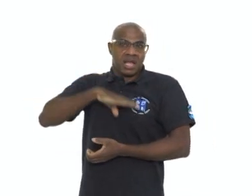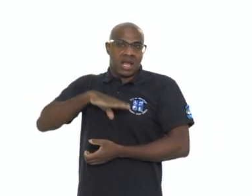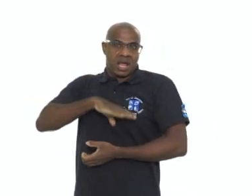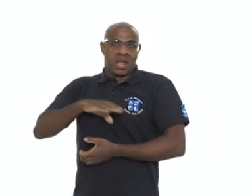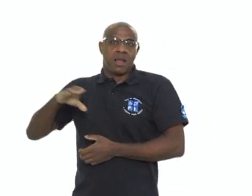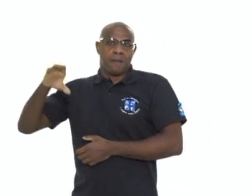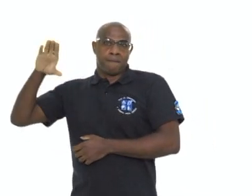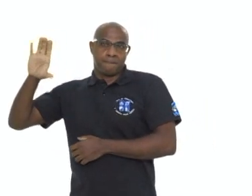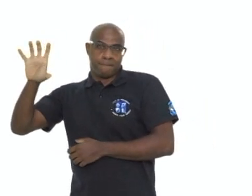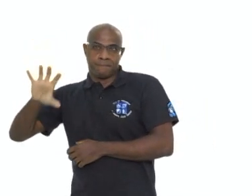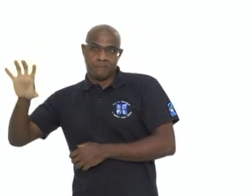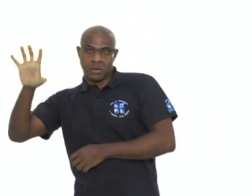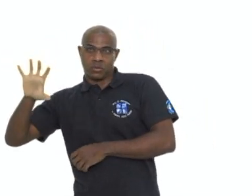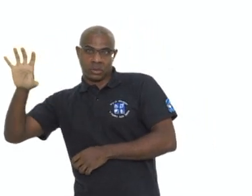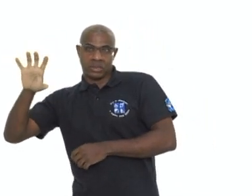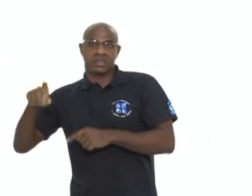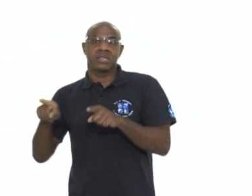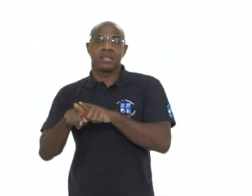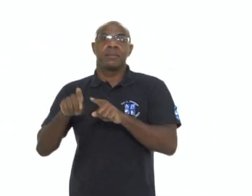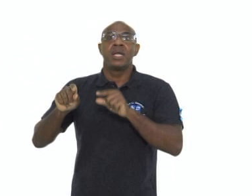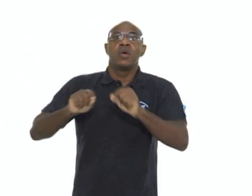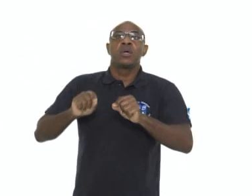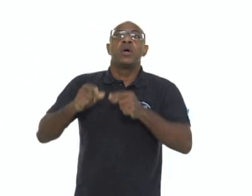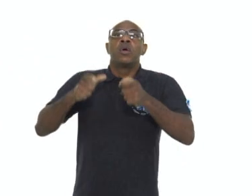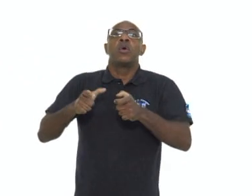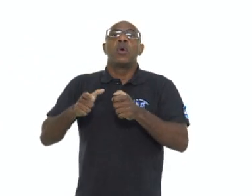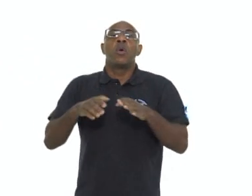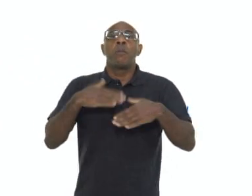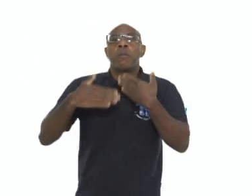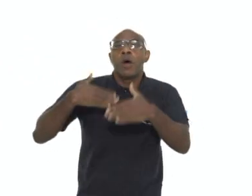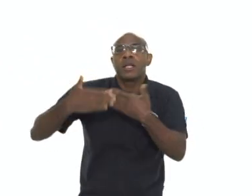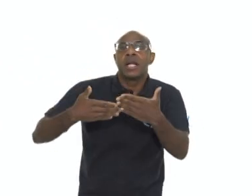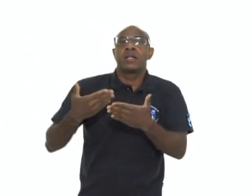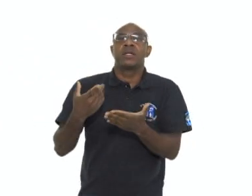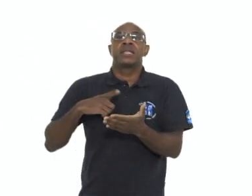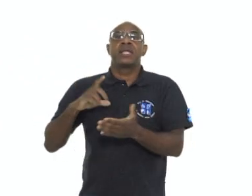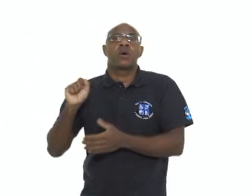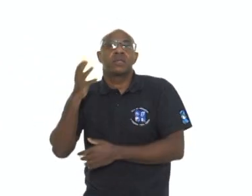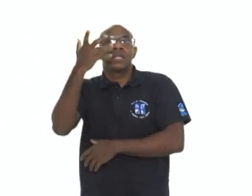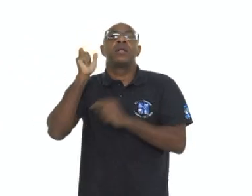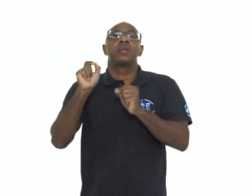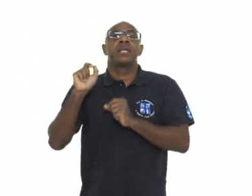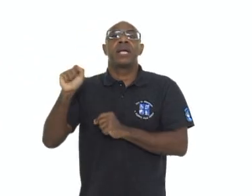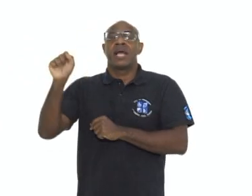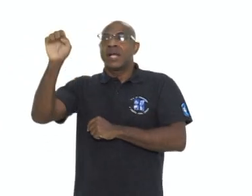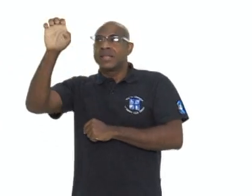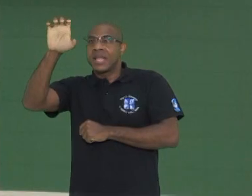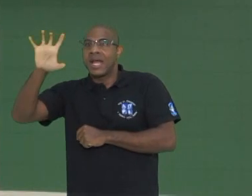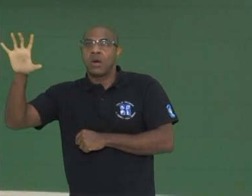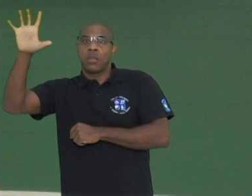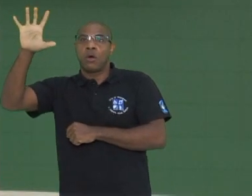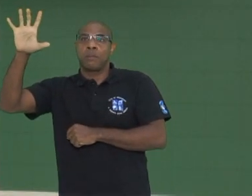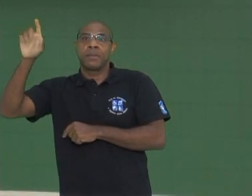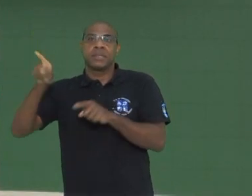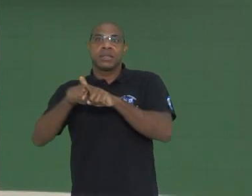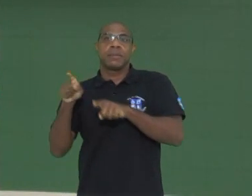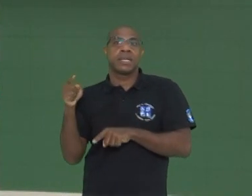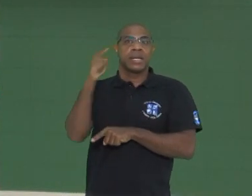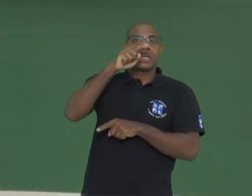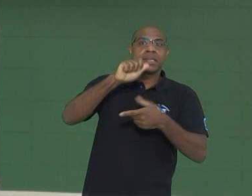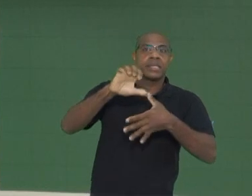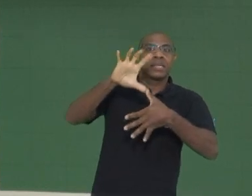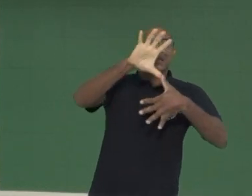temáticas locais e suas interfaces com processos ocorridos na Europa e nas Américas. Usando a